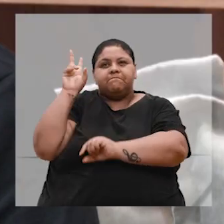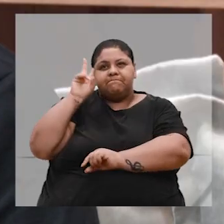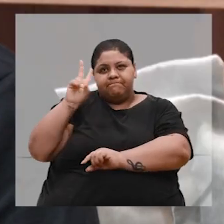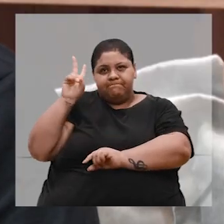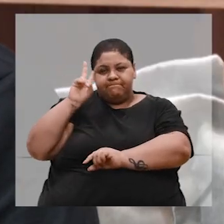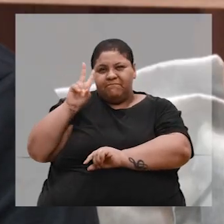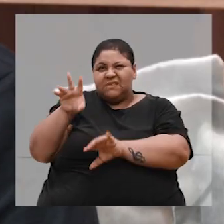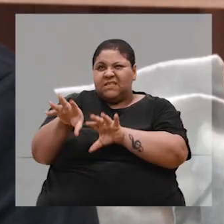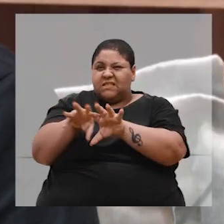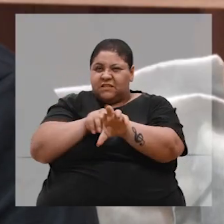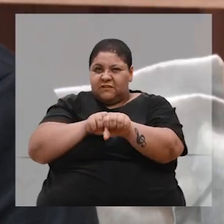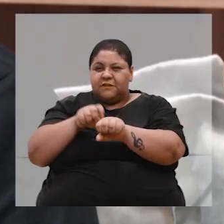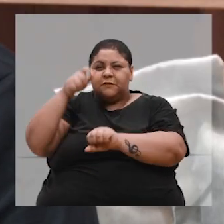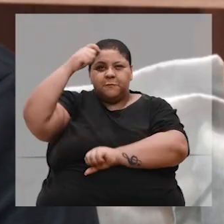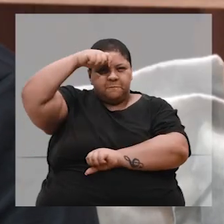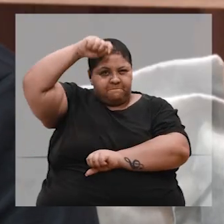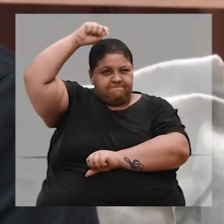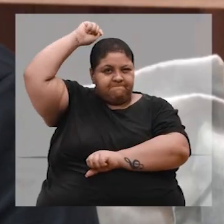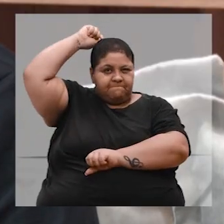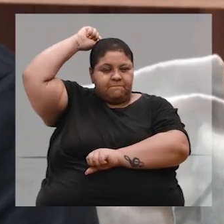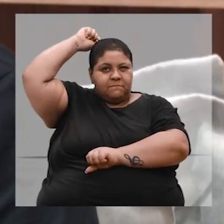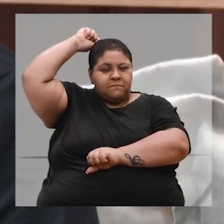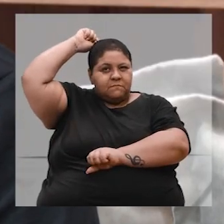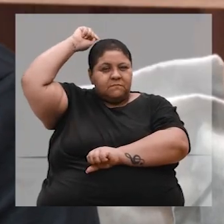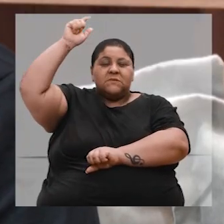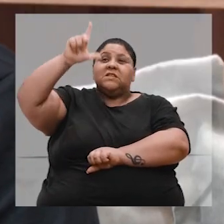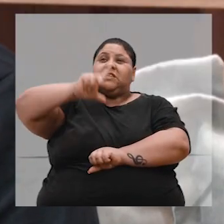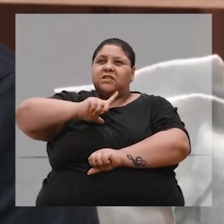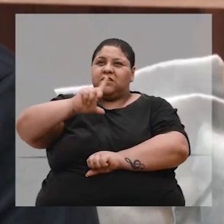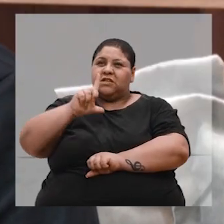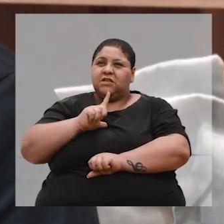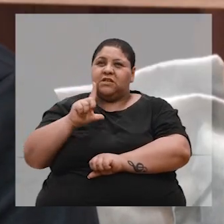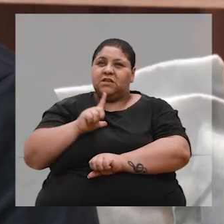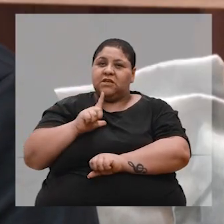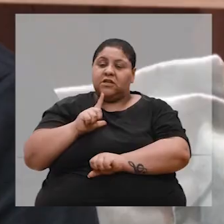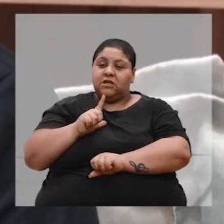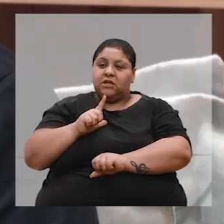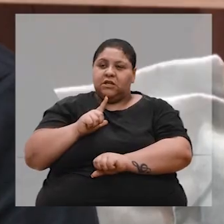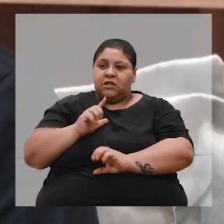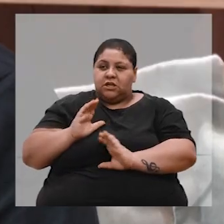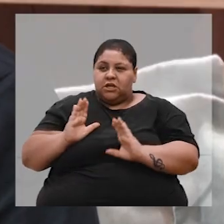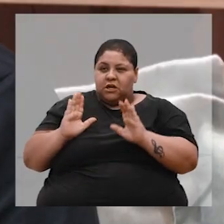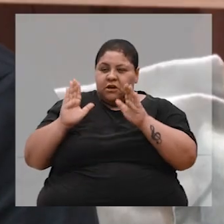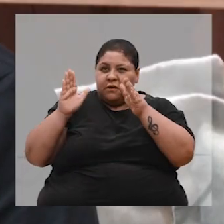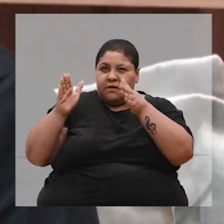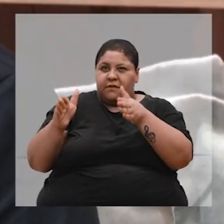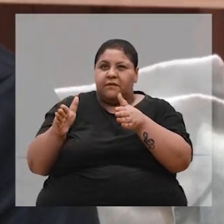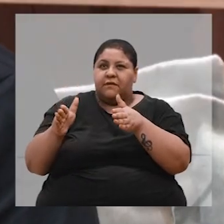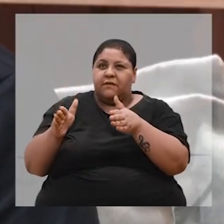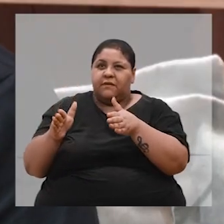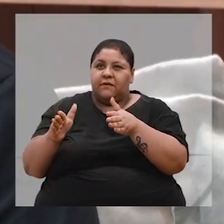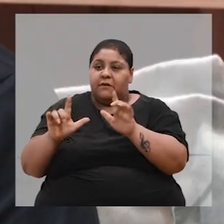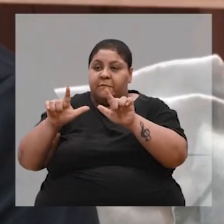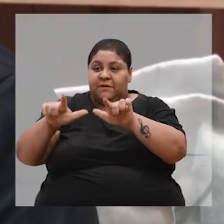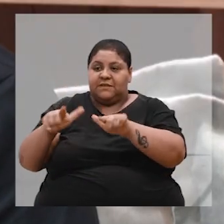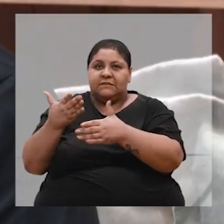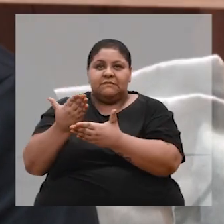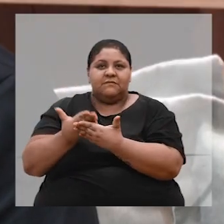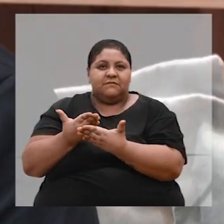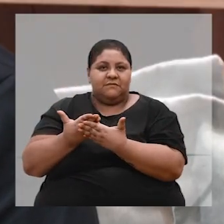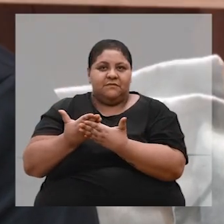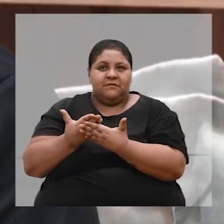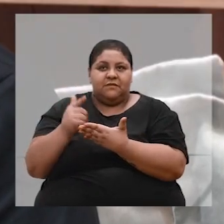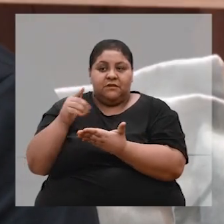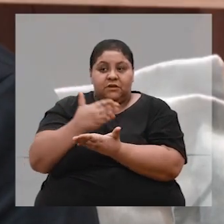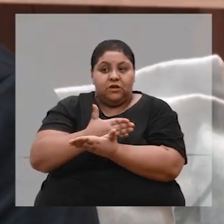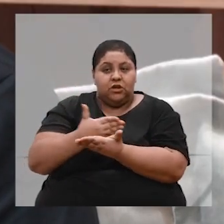de História, né, me formei na Universidade de Caxias do Sul, tinha, né, esse viés voltado para a sala de aula, né,